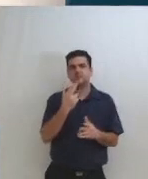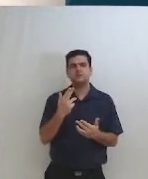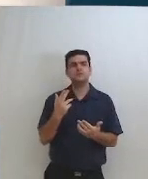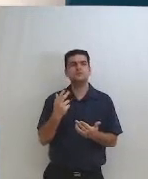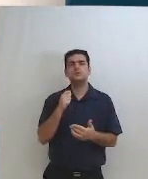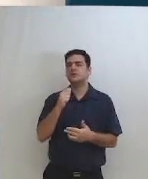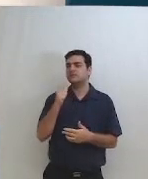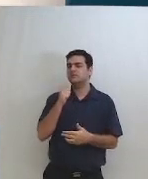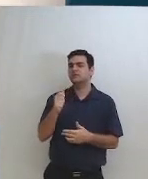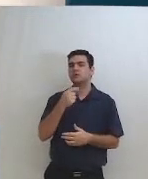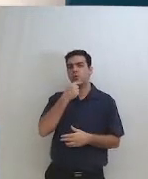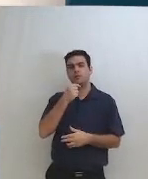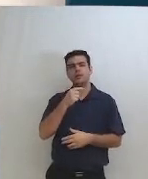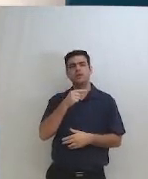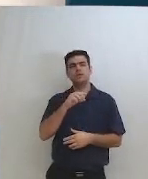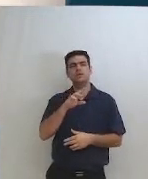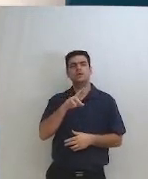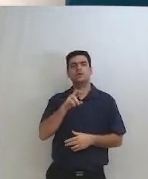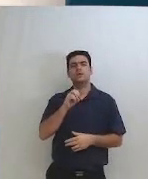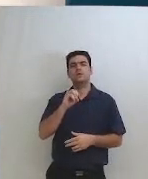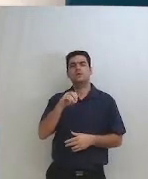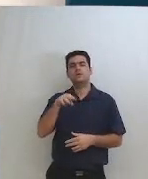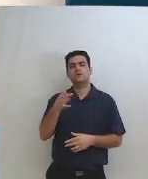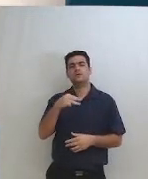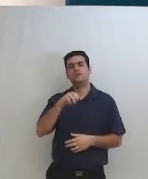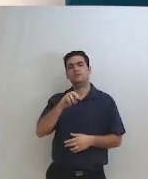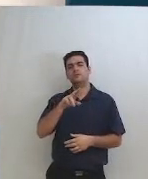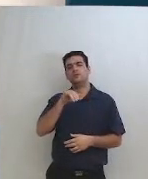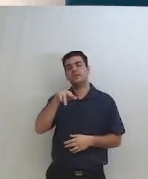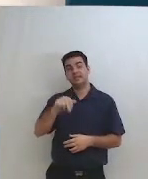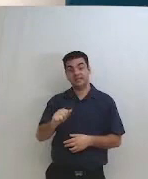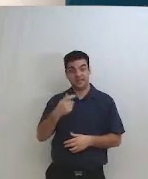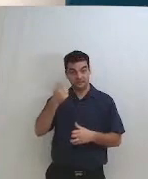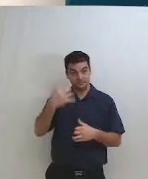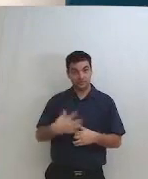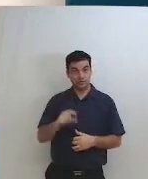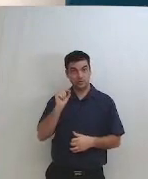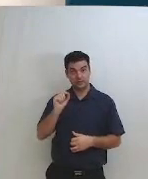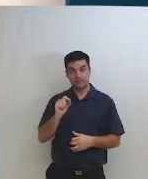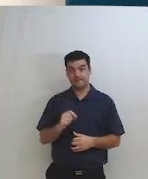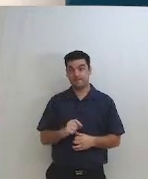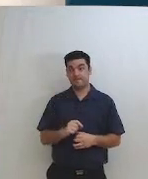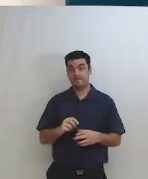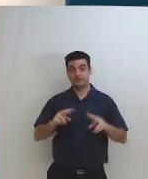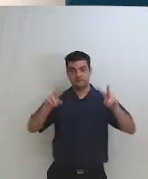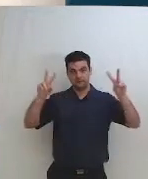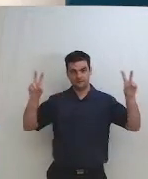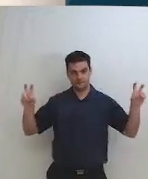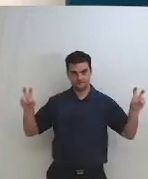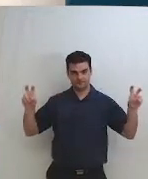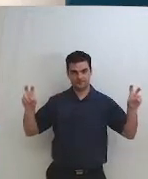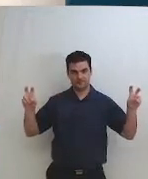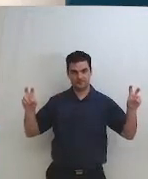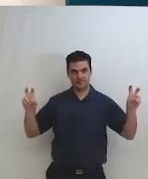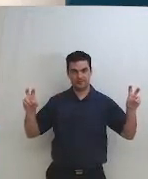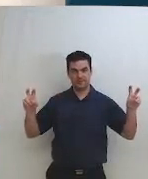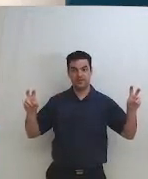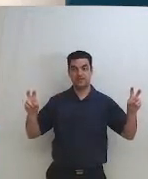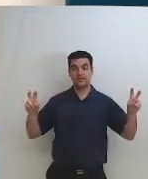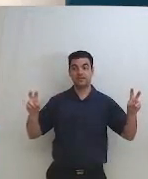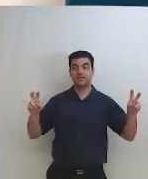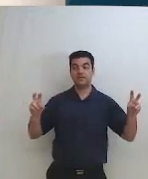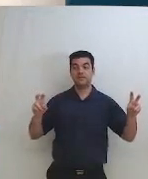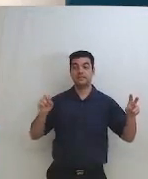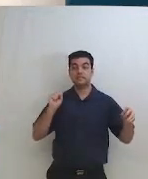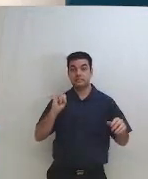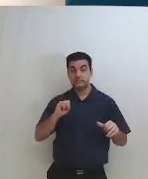criminal, Rui Molina, que ele diz o seguinte, aspas abertas, a edição abre a porta para